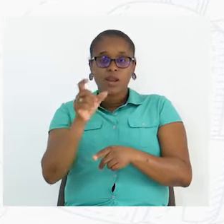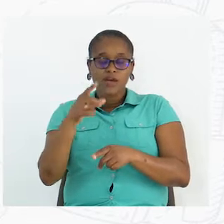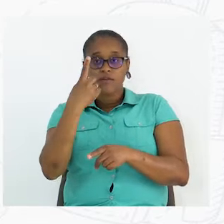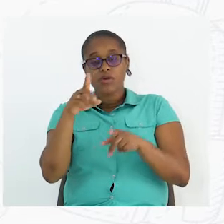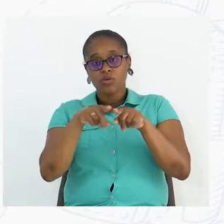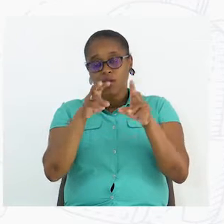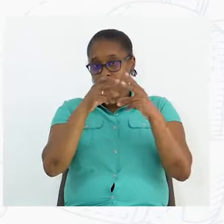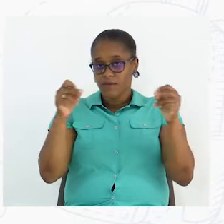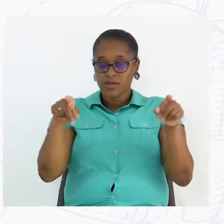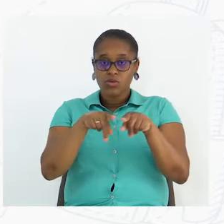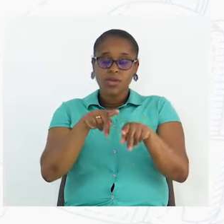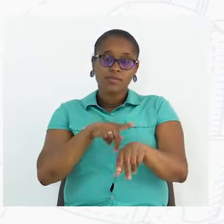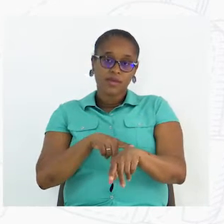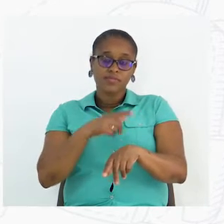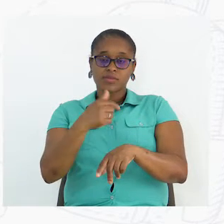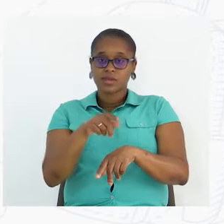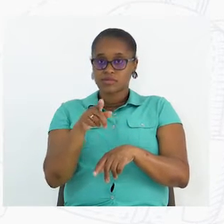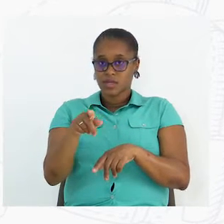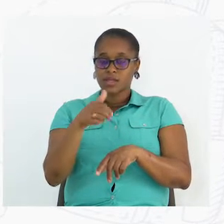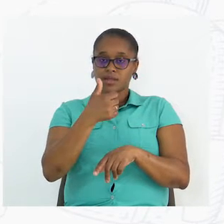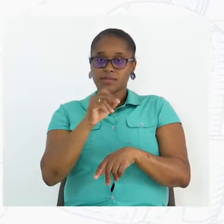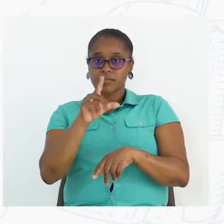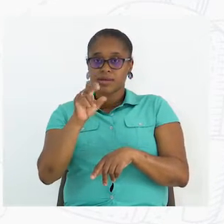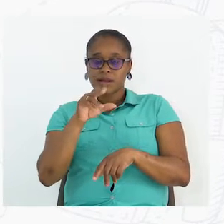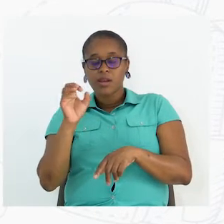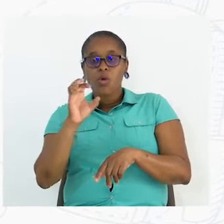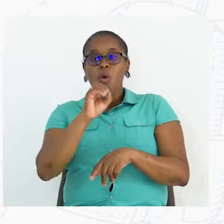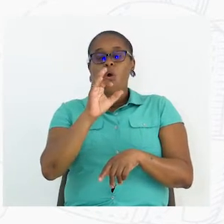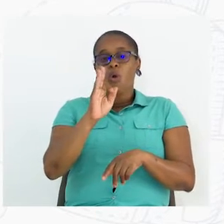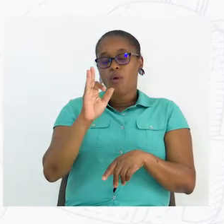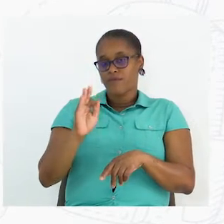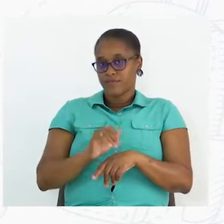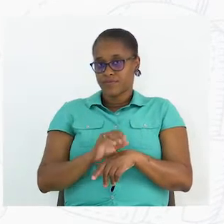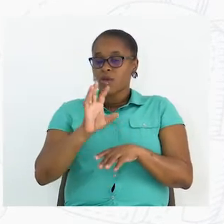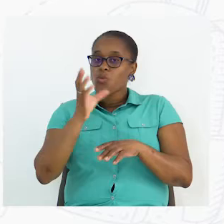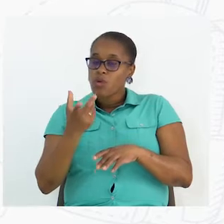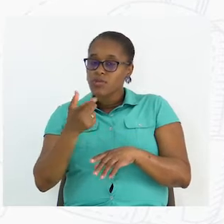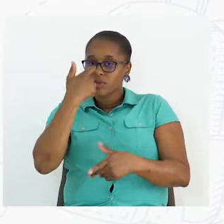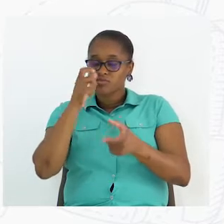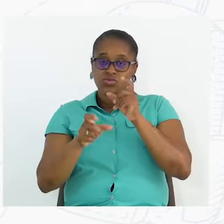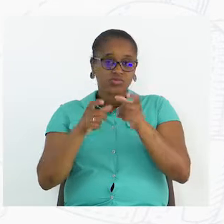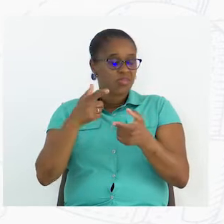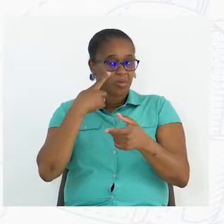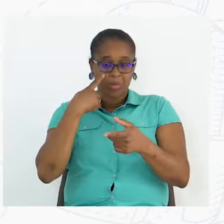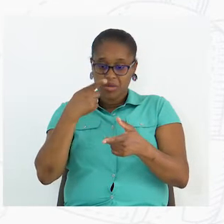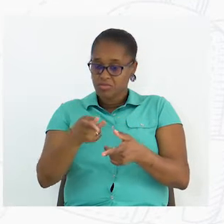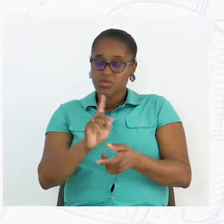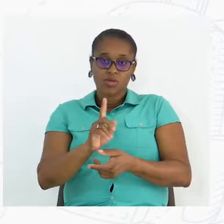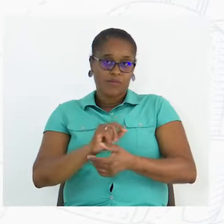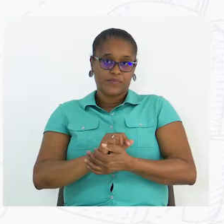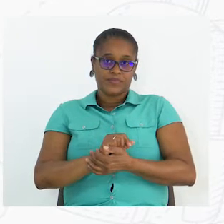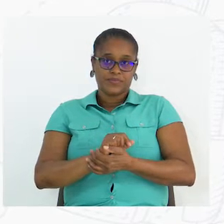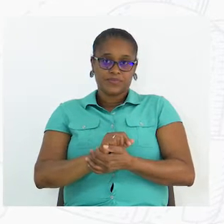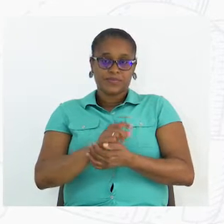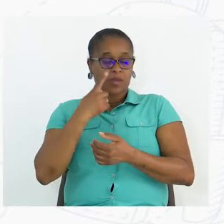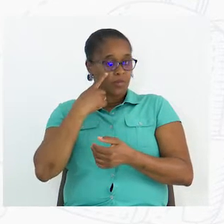tempo. E temos ali balão off. Balão off é quando a personagem não aparece. A personagem